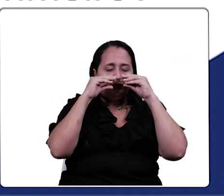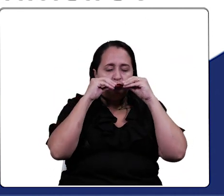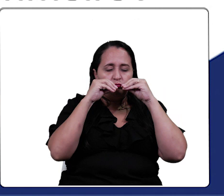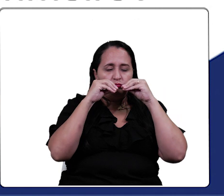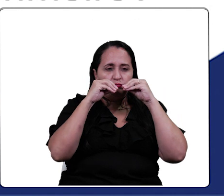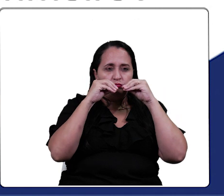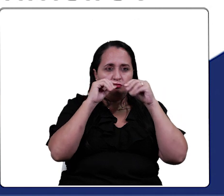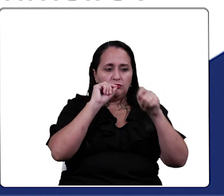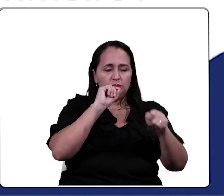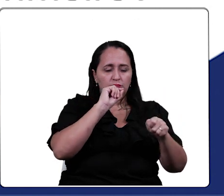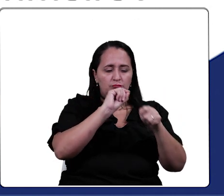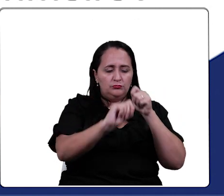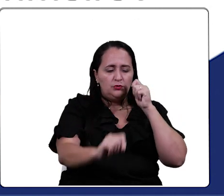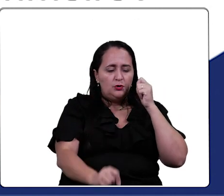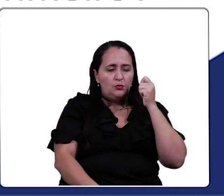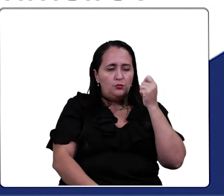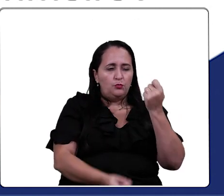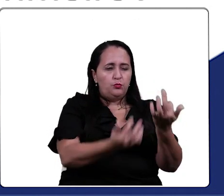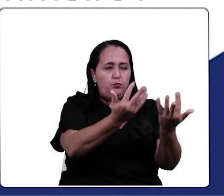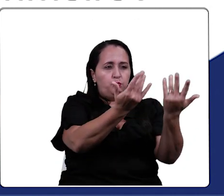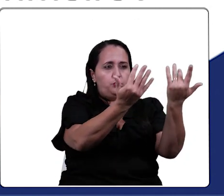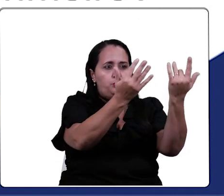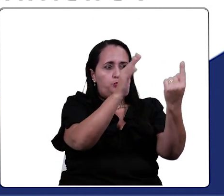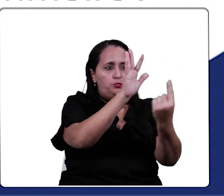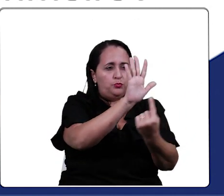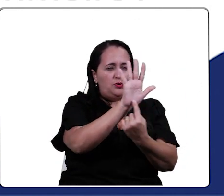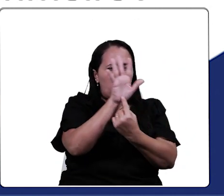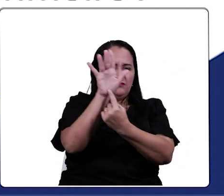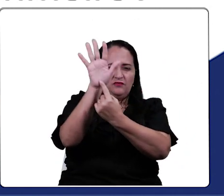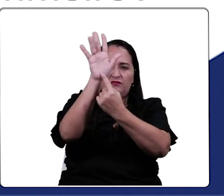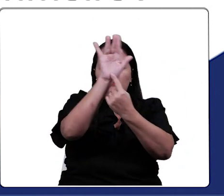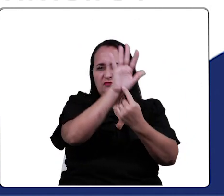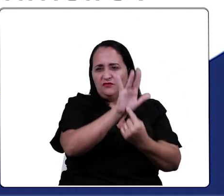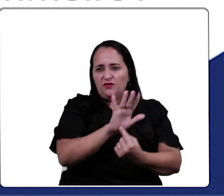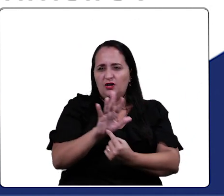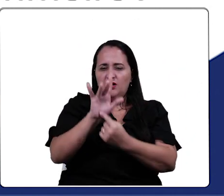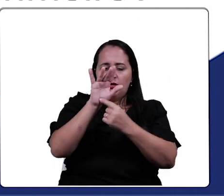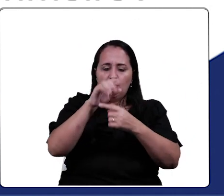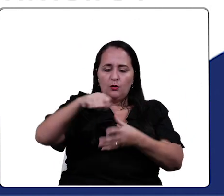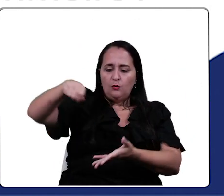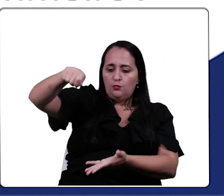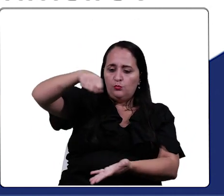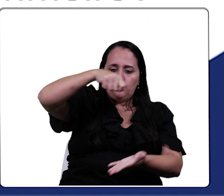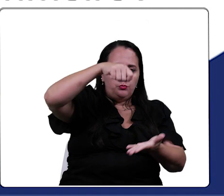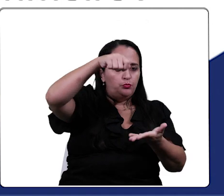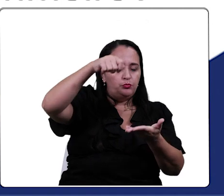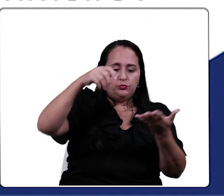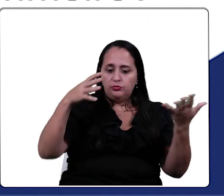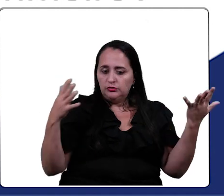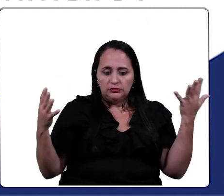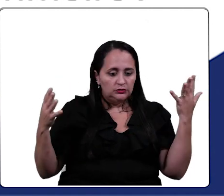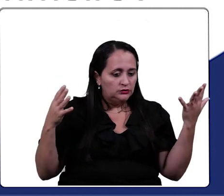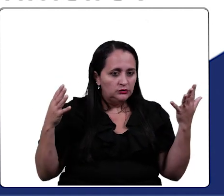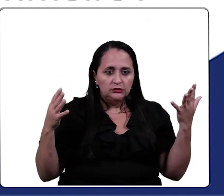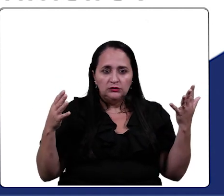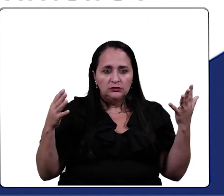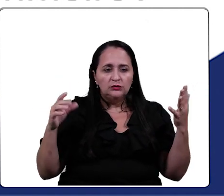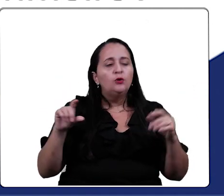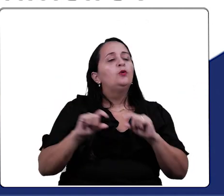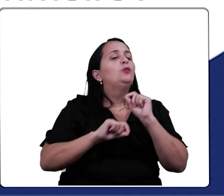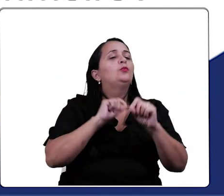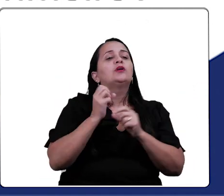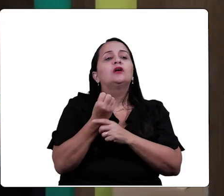uma lâmpada de querosene, uma vela e uma lareira. O que você acenderia primeiro, hein?